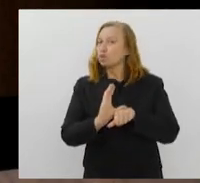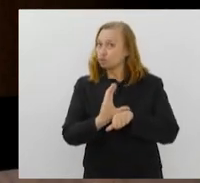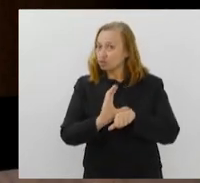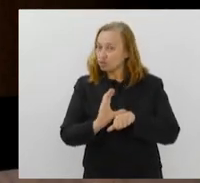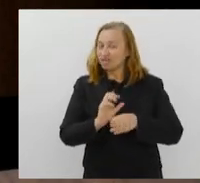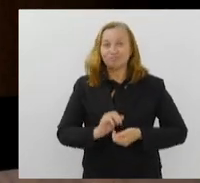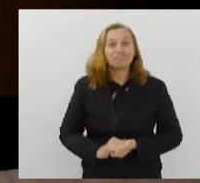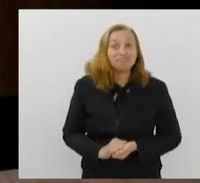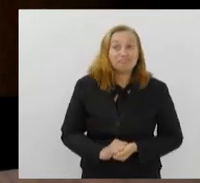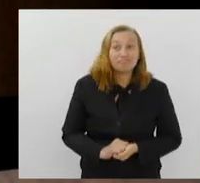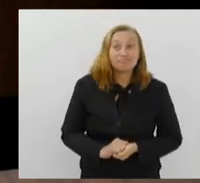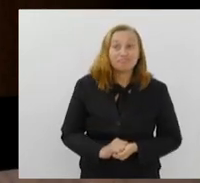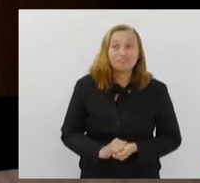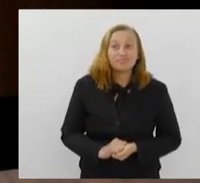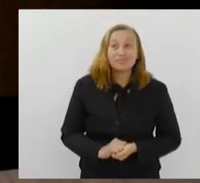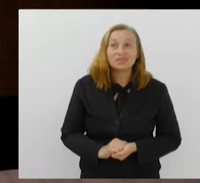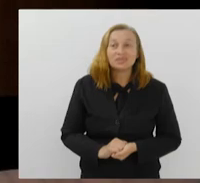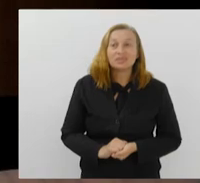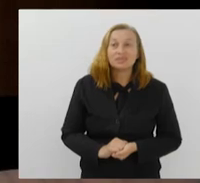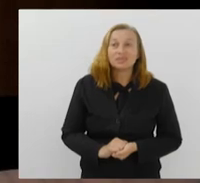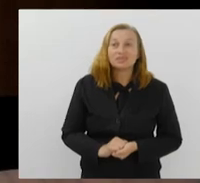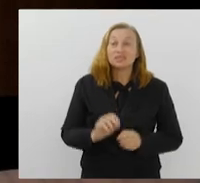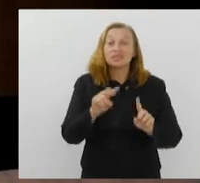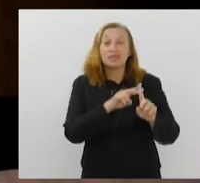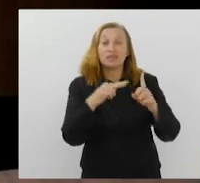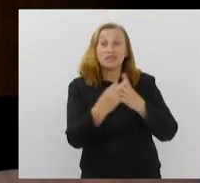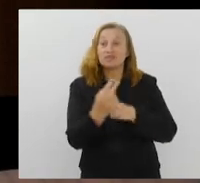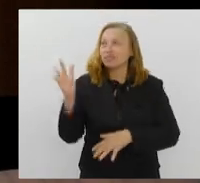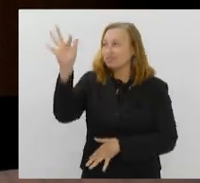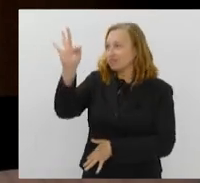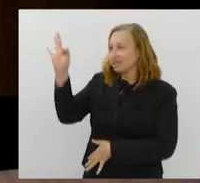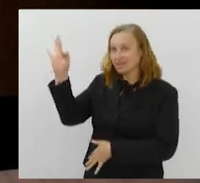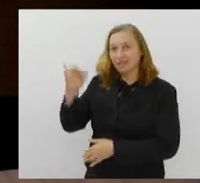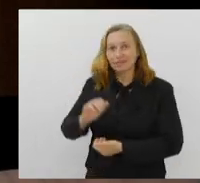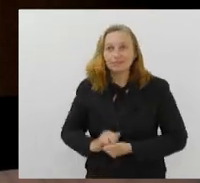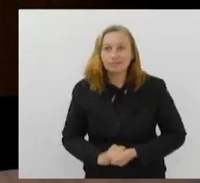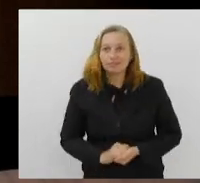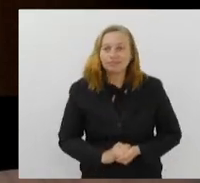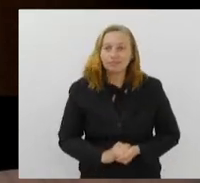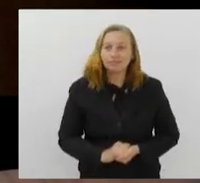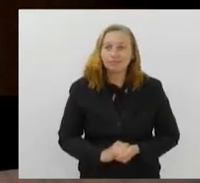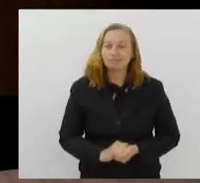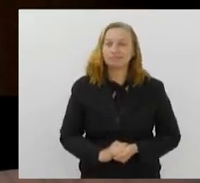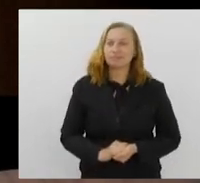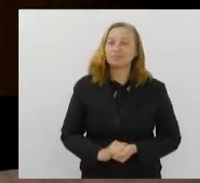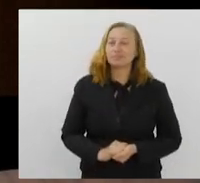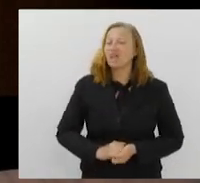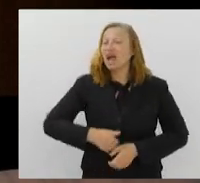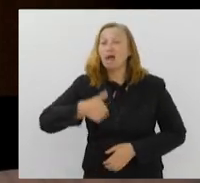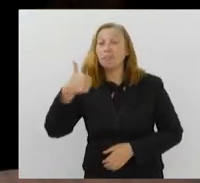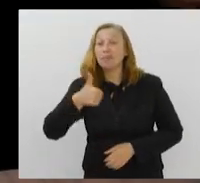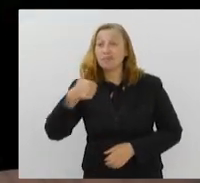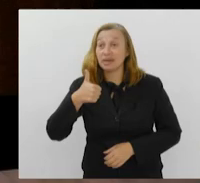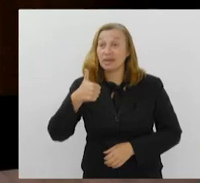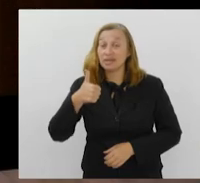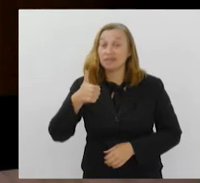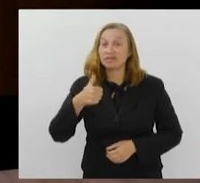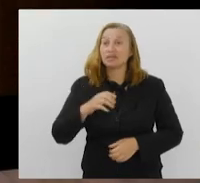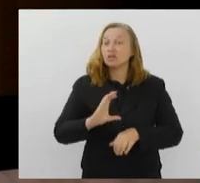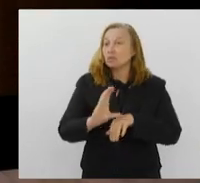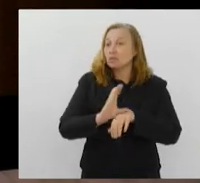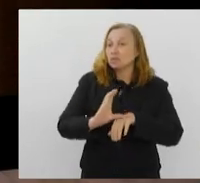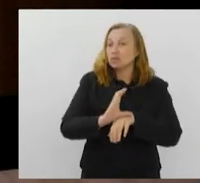constitucional e sob ponto de vista federativo, a primeira Constituição